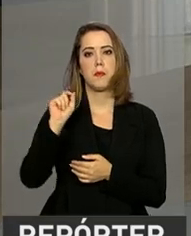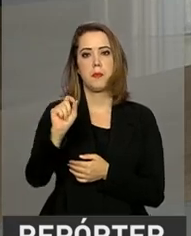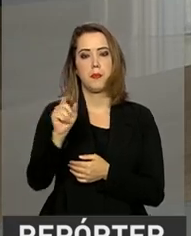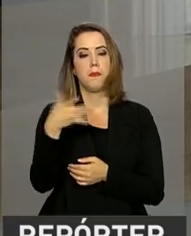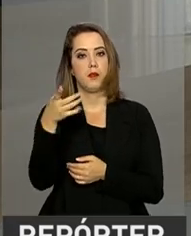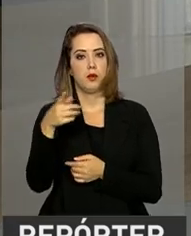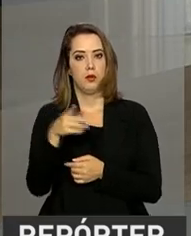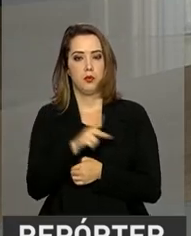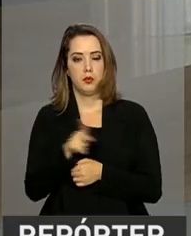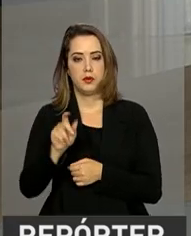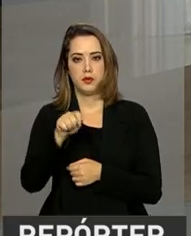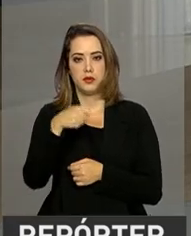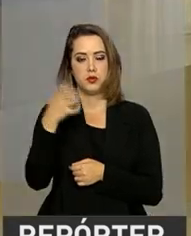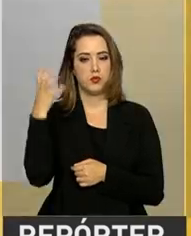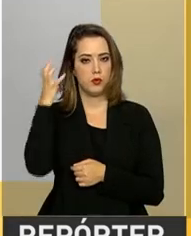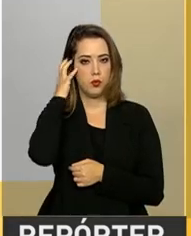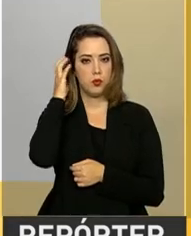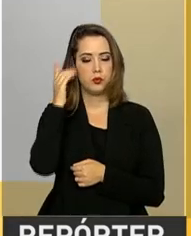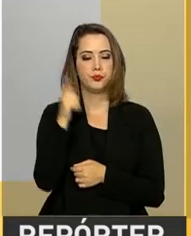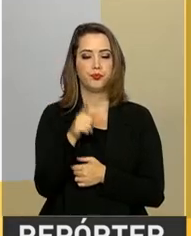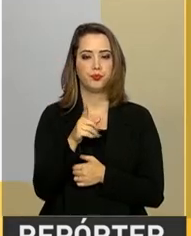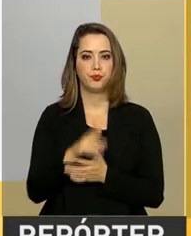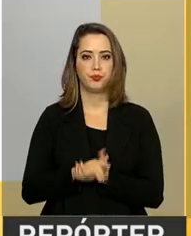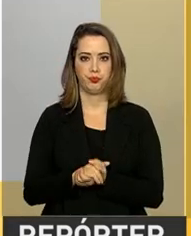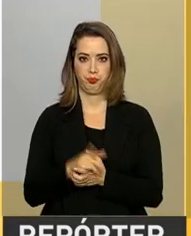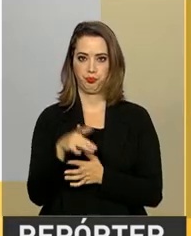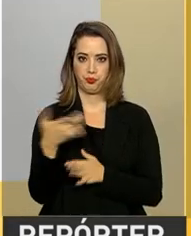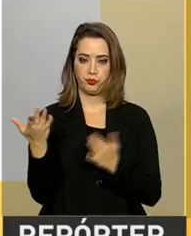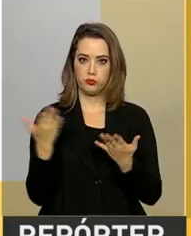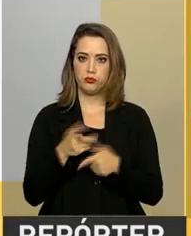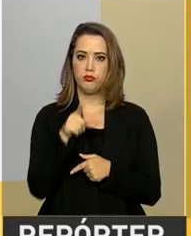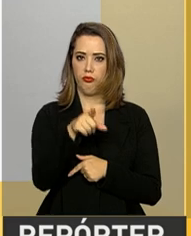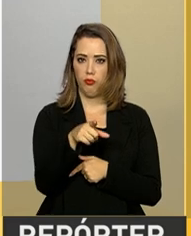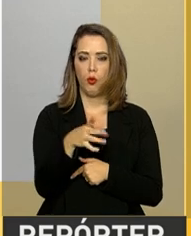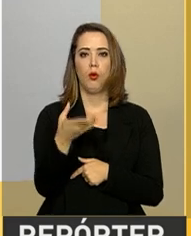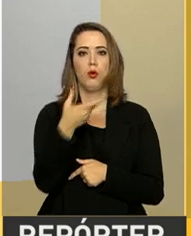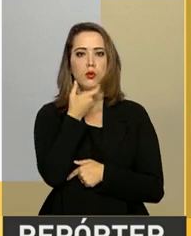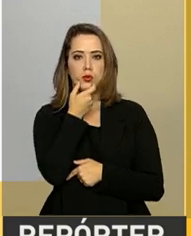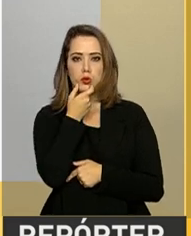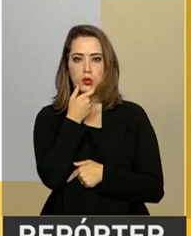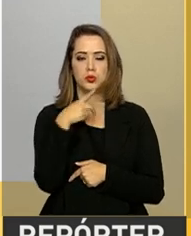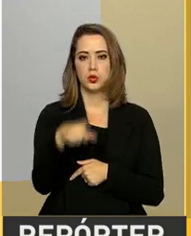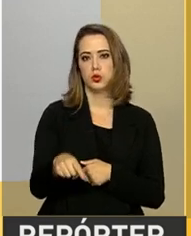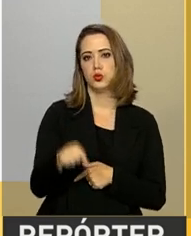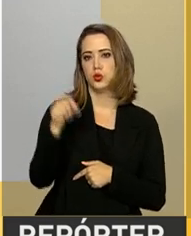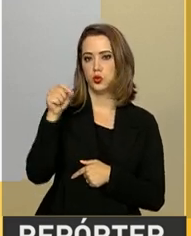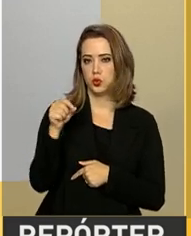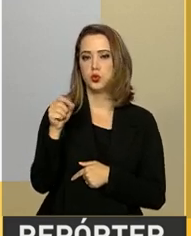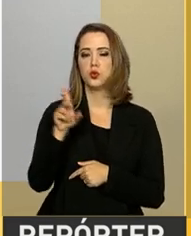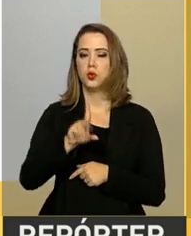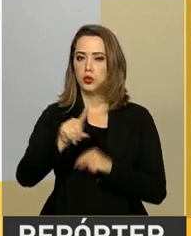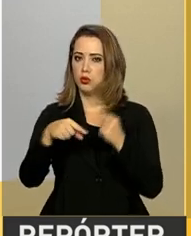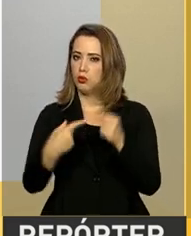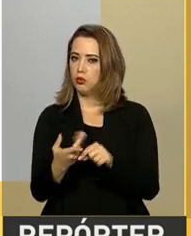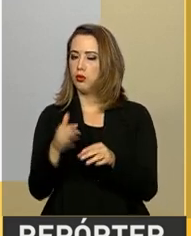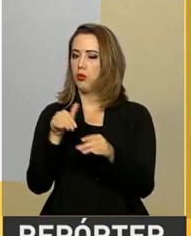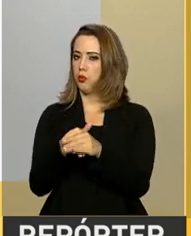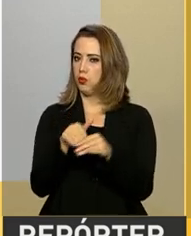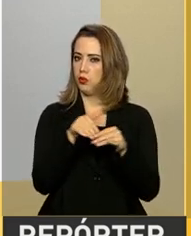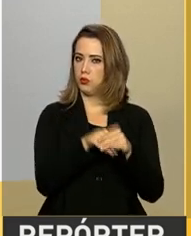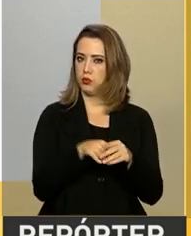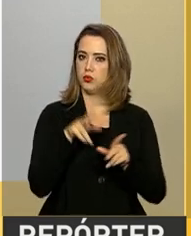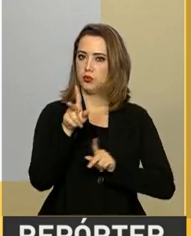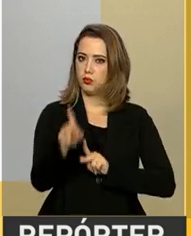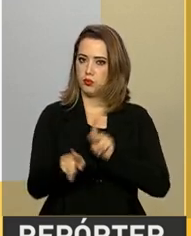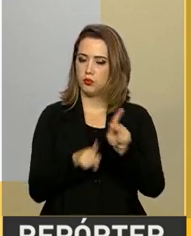a rádio Estadão o Reino Unido a Inglaterra decidiu decidiu por uma uma consulta Popular até e